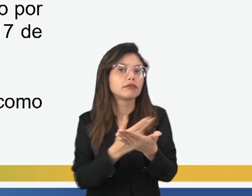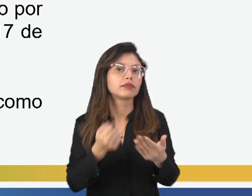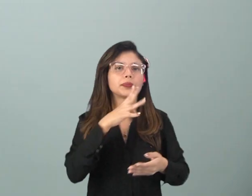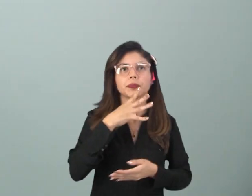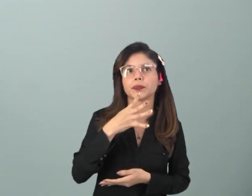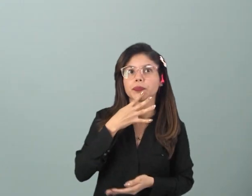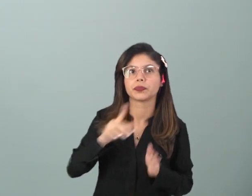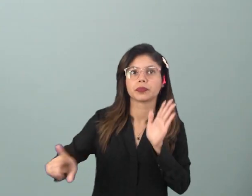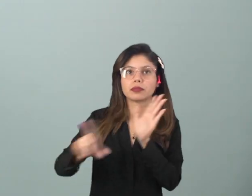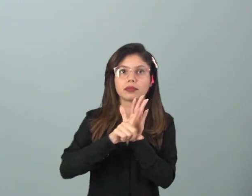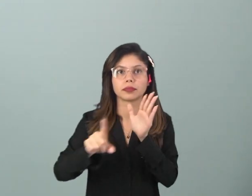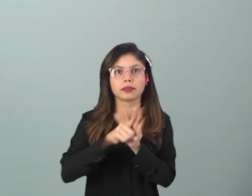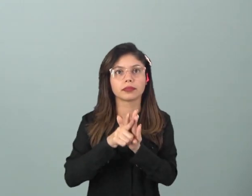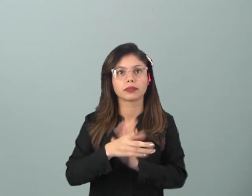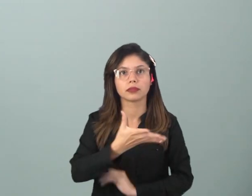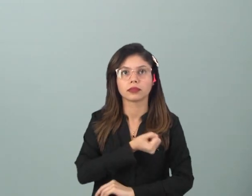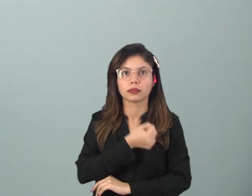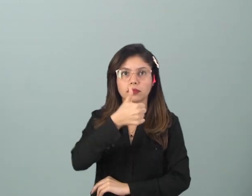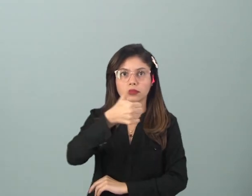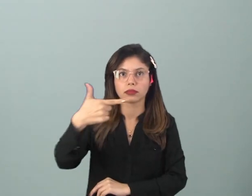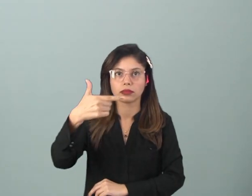uma lei federal, número